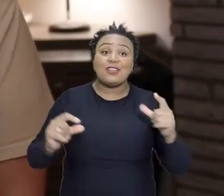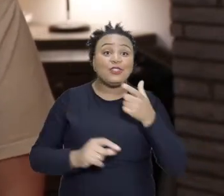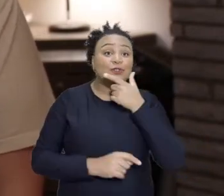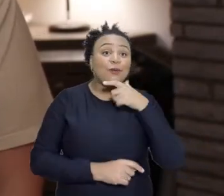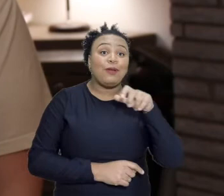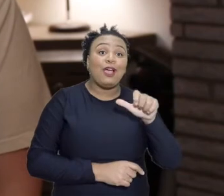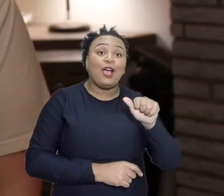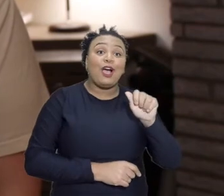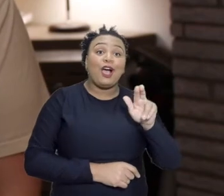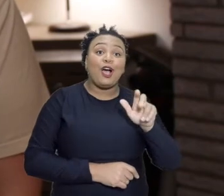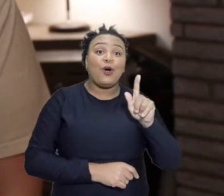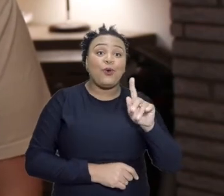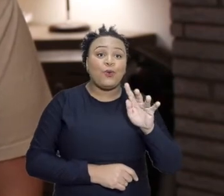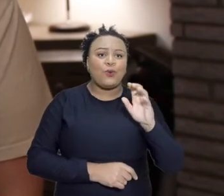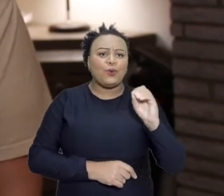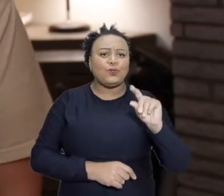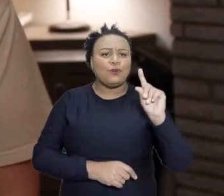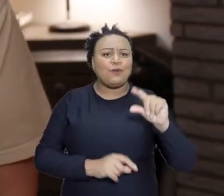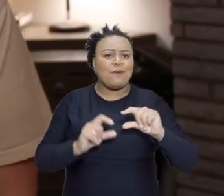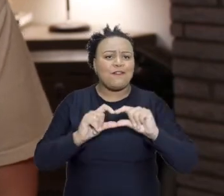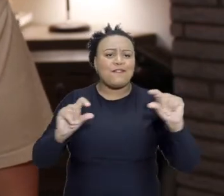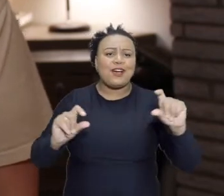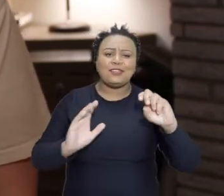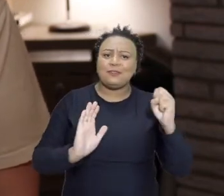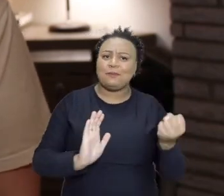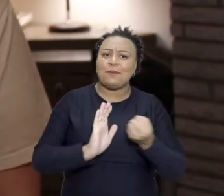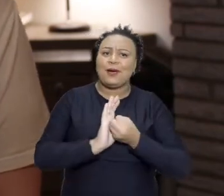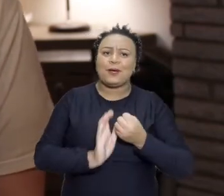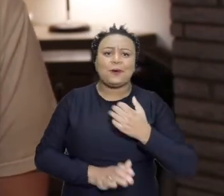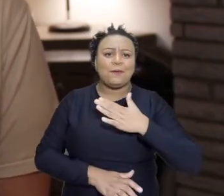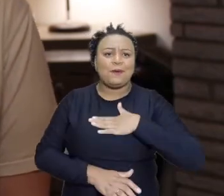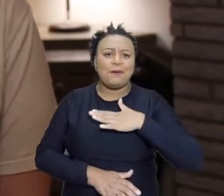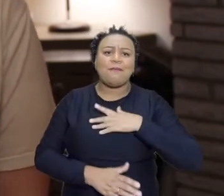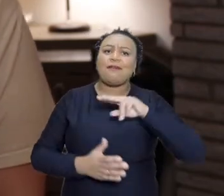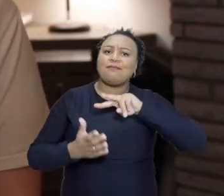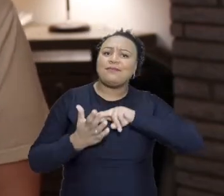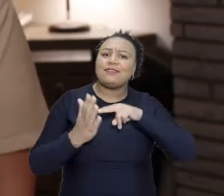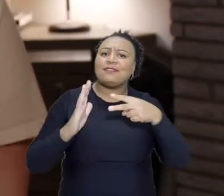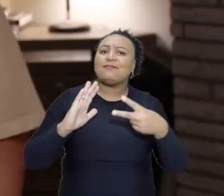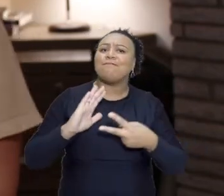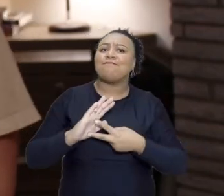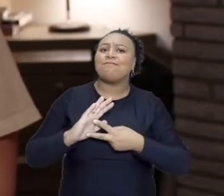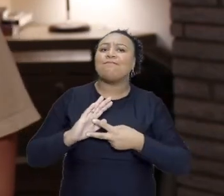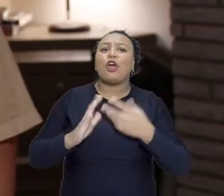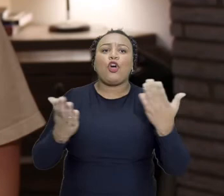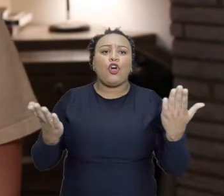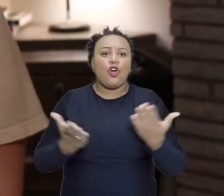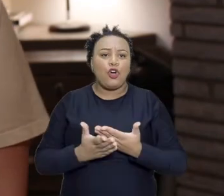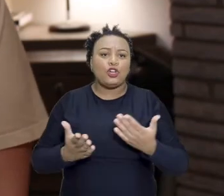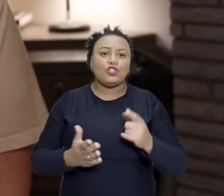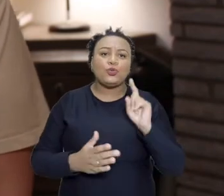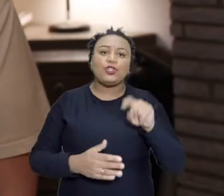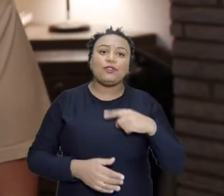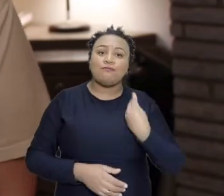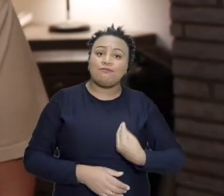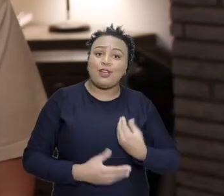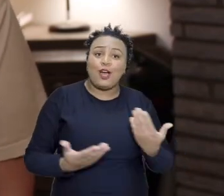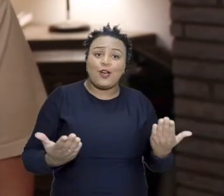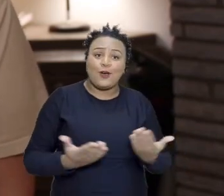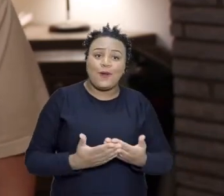uma frase muito impactante para mim e que traz um significado muito importante nos dias de hoje em que a gente está vivendo, que é a